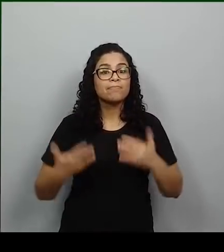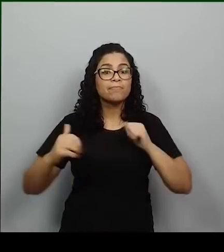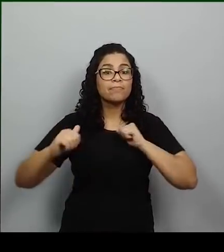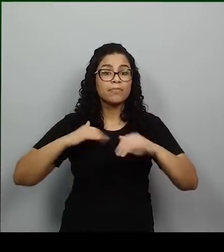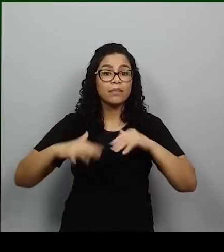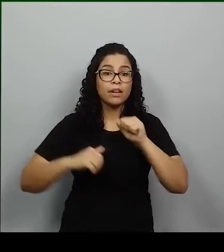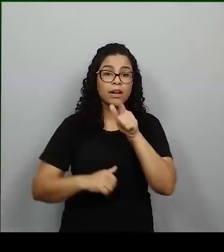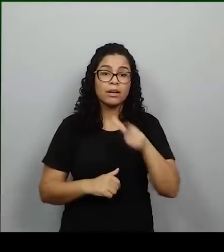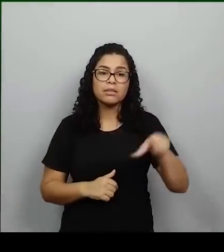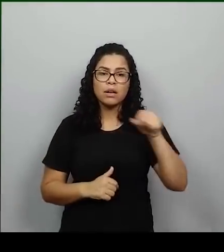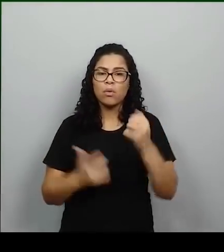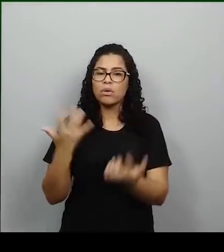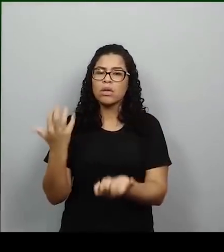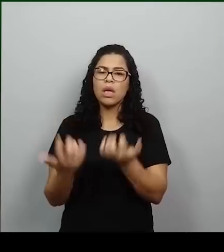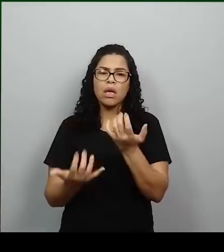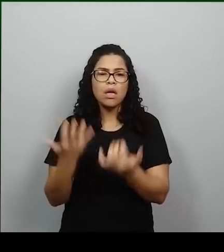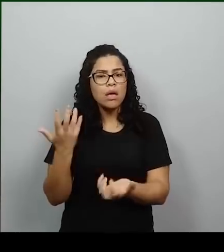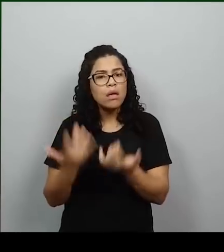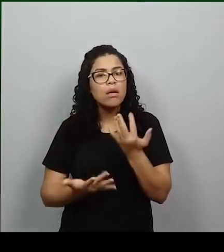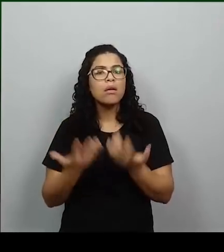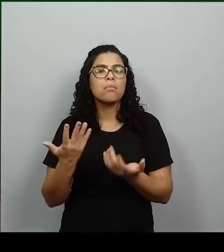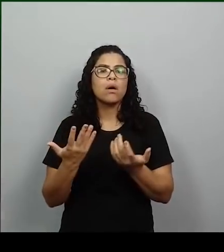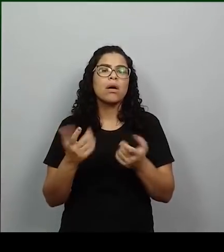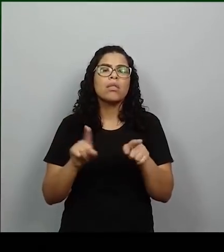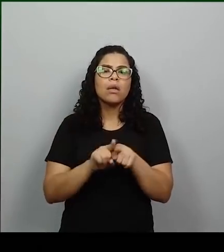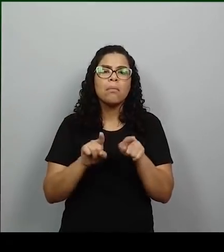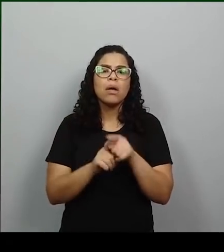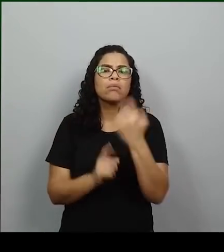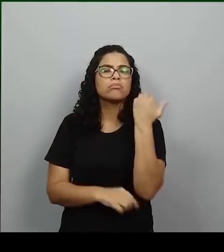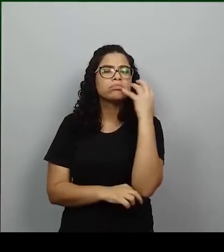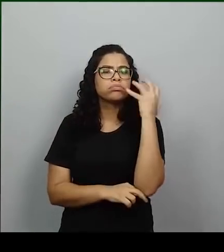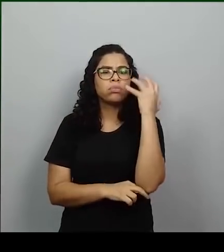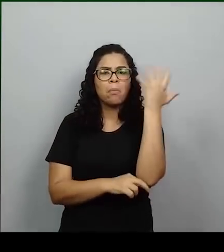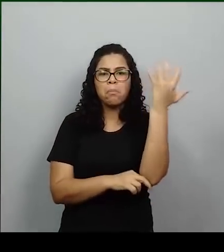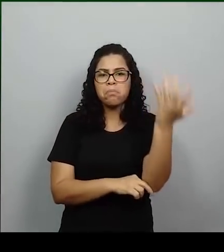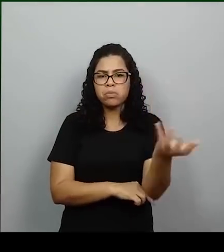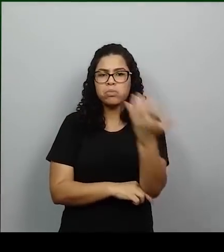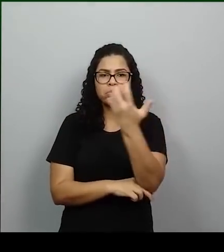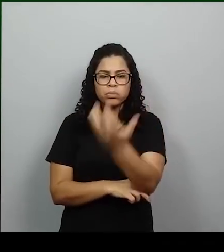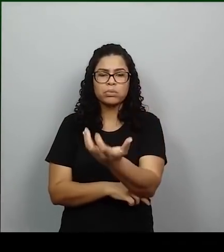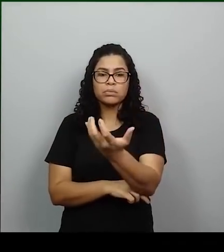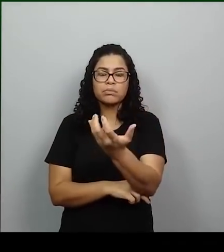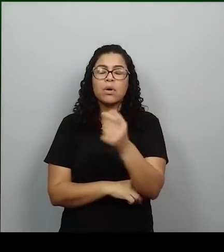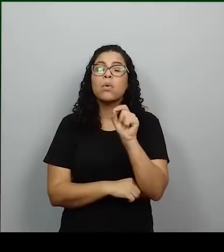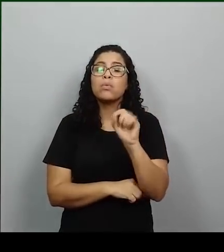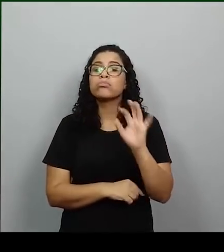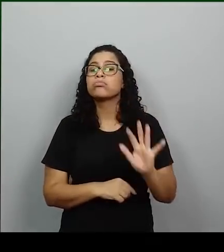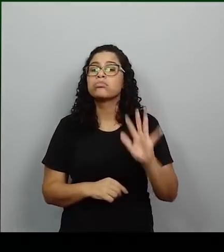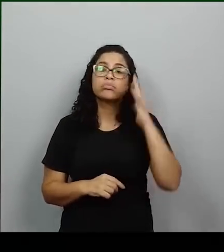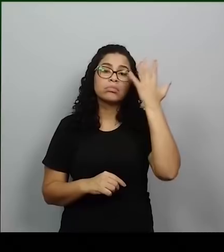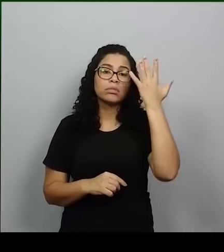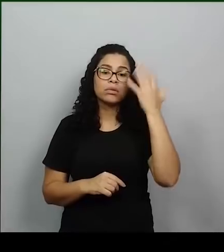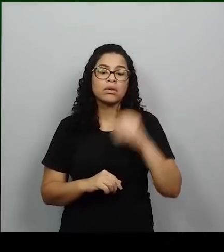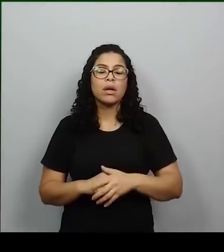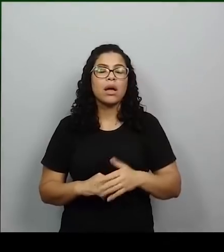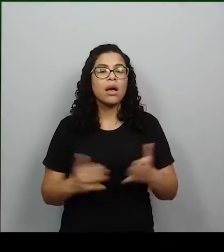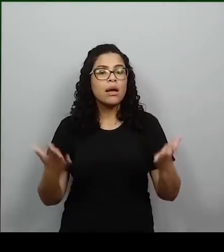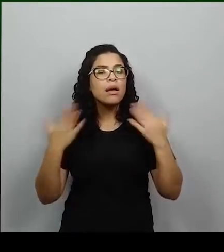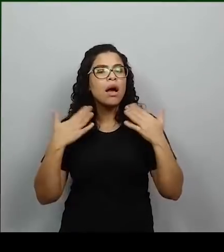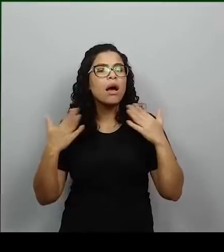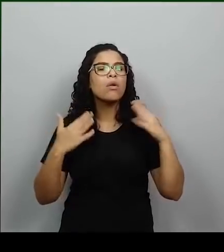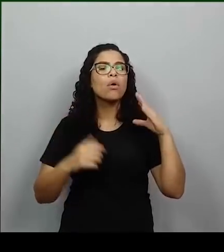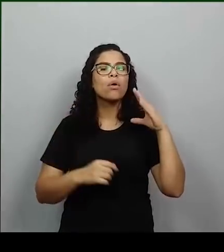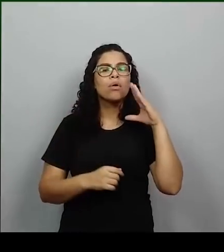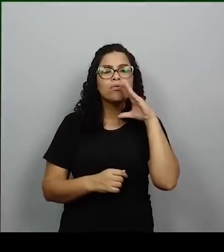ações, como queimadas, né, como desmatamento, elas têm provocado, por exemplo, fortes ondas de